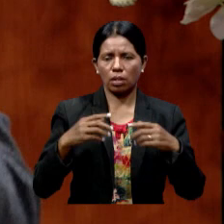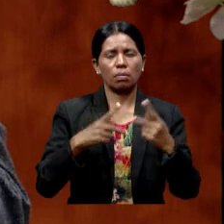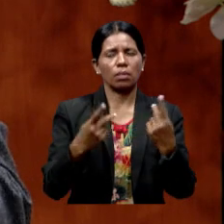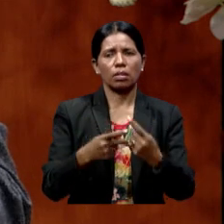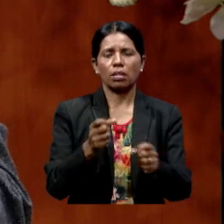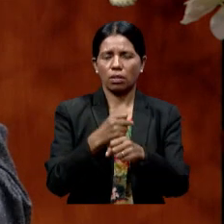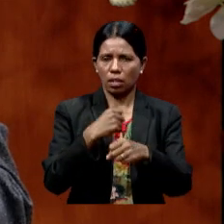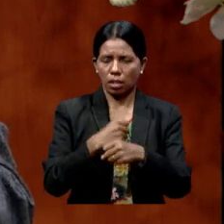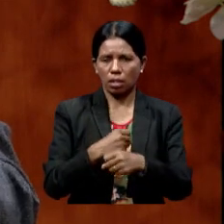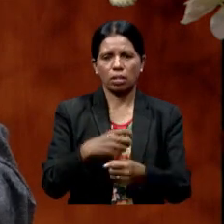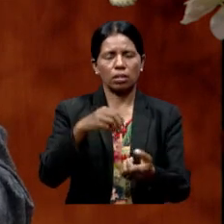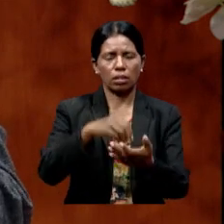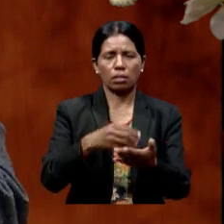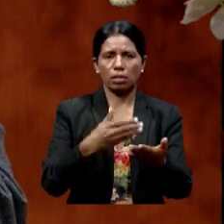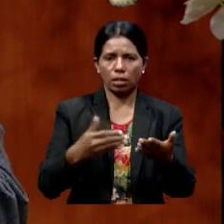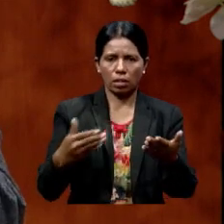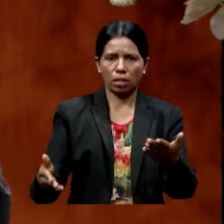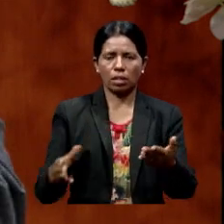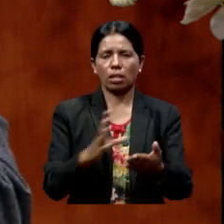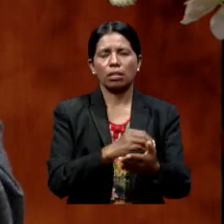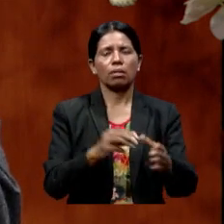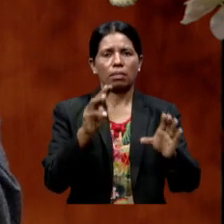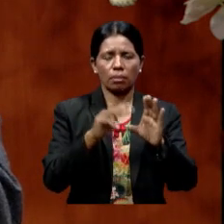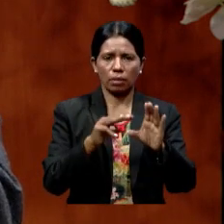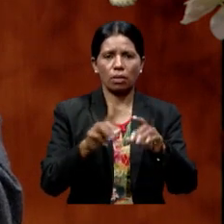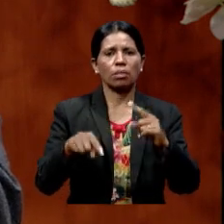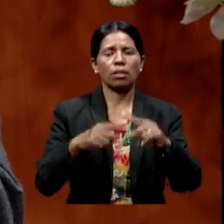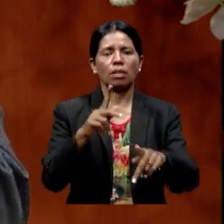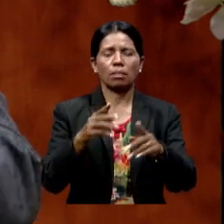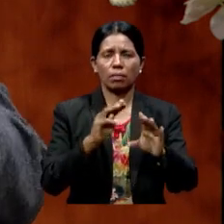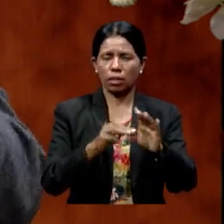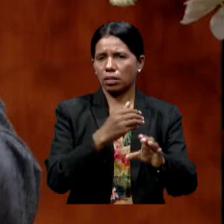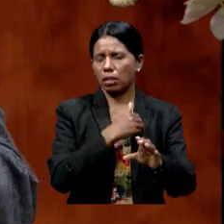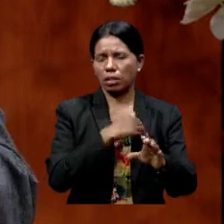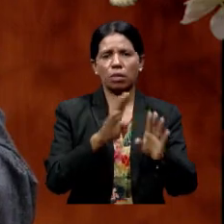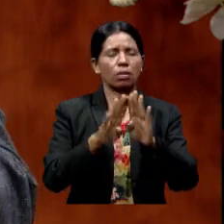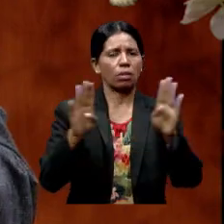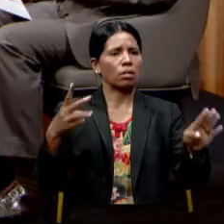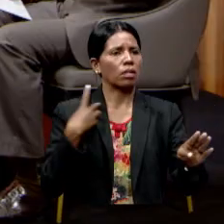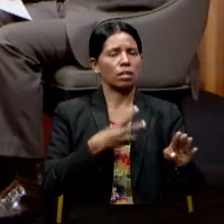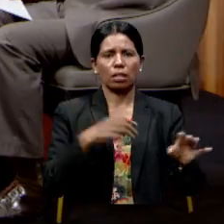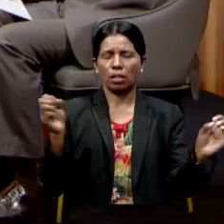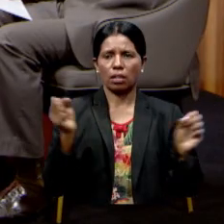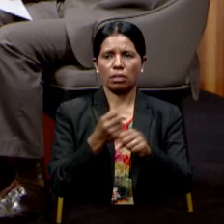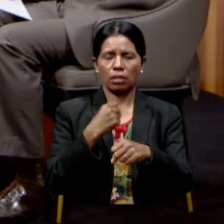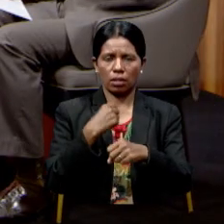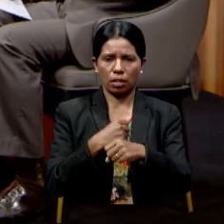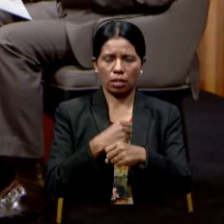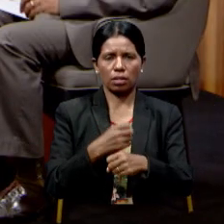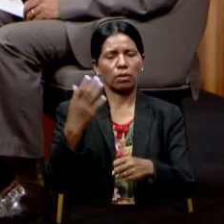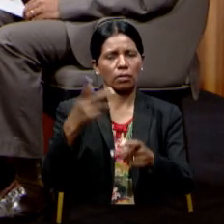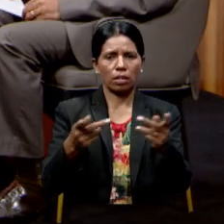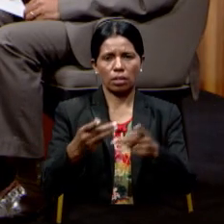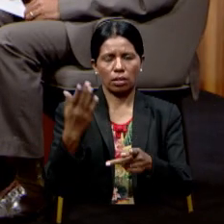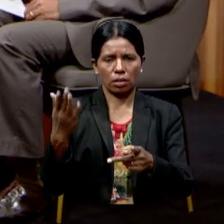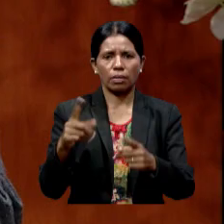halo investimento, halo produção baseia ba demanda mercado. Wangira mercado nesse da bloque claro que Itala IA razão para halo produção e área na ba.